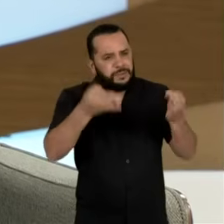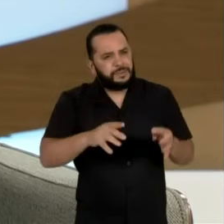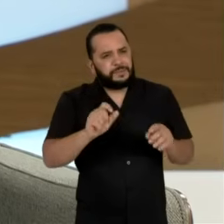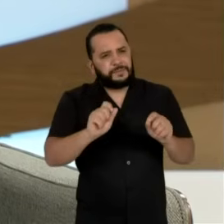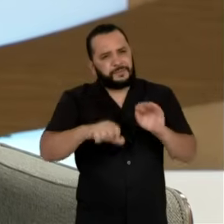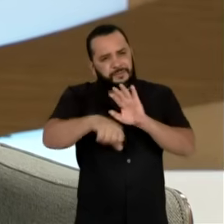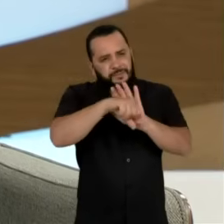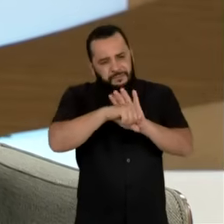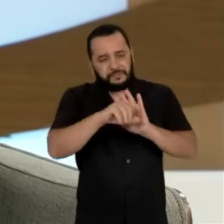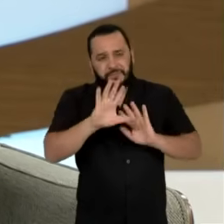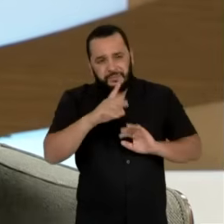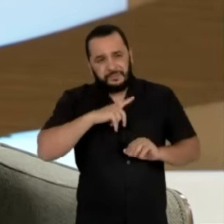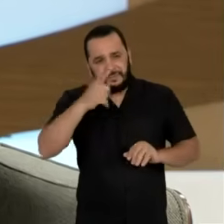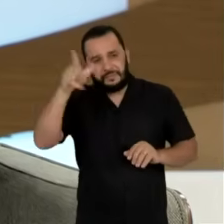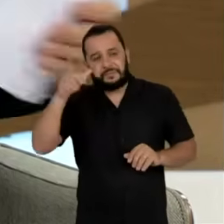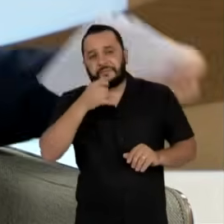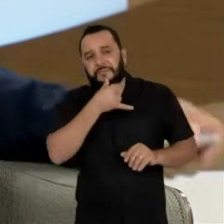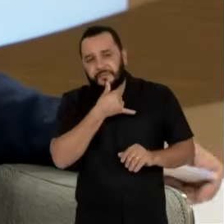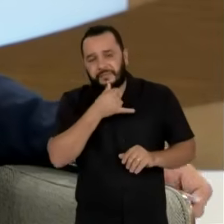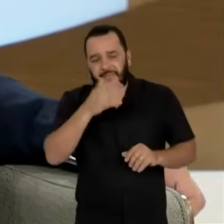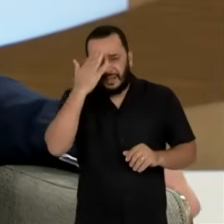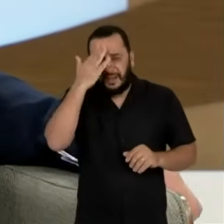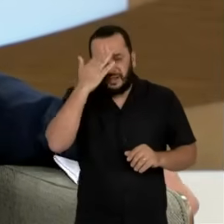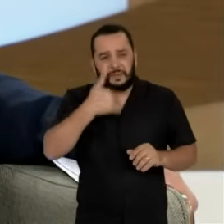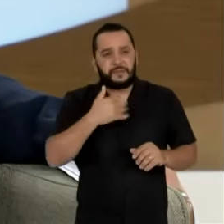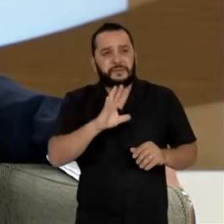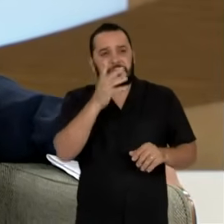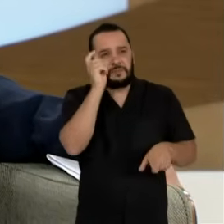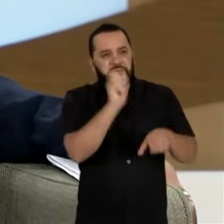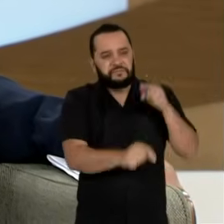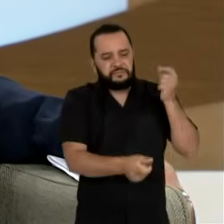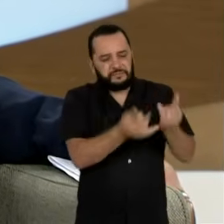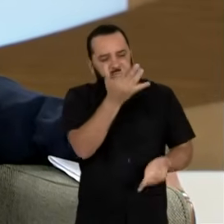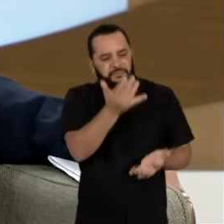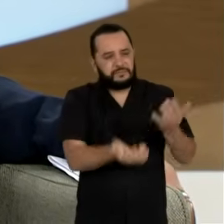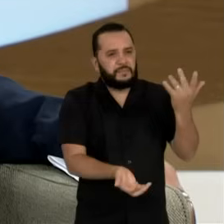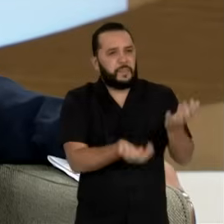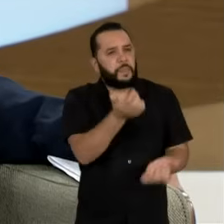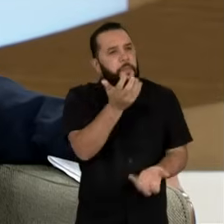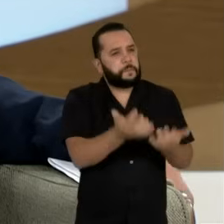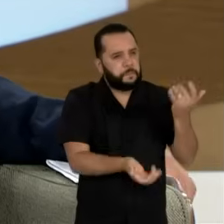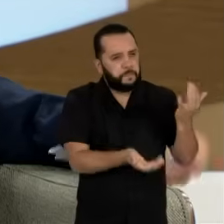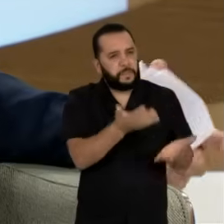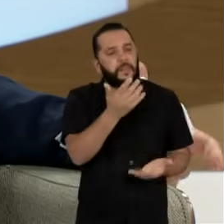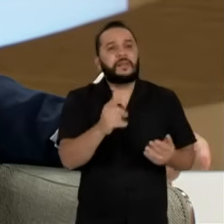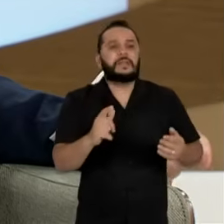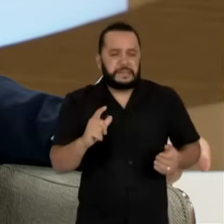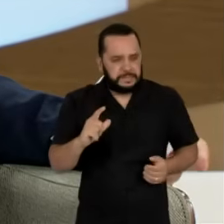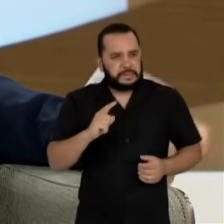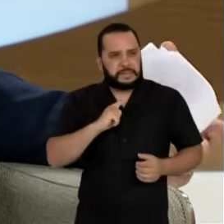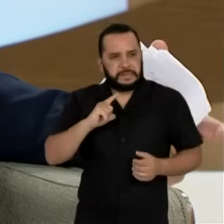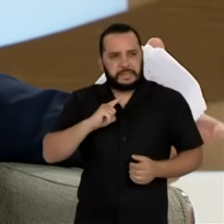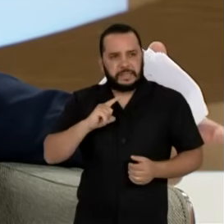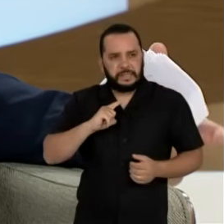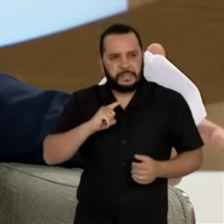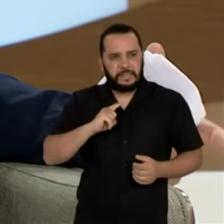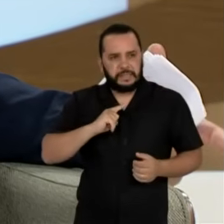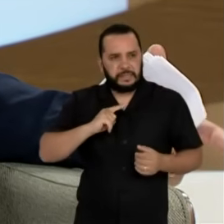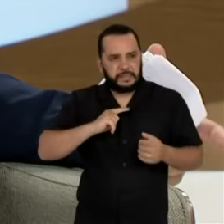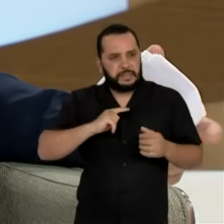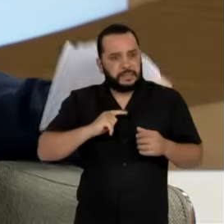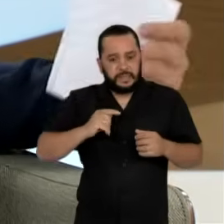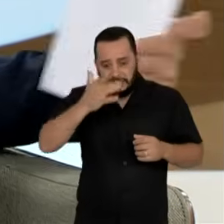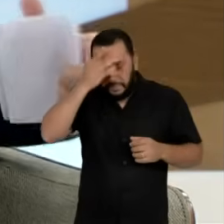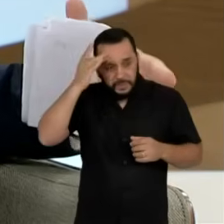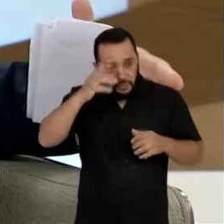triste. Quando houve a queimada lá, no dia da queimada, houve uma mobilização muito grande da vila de Alter do